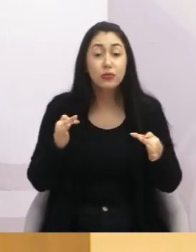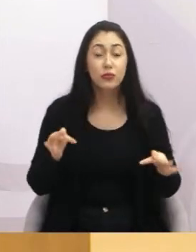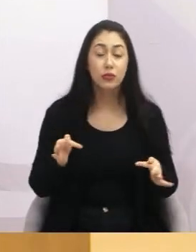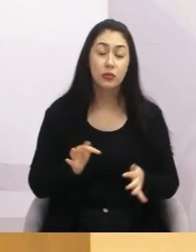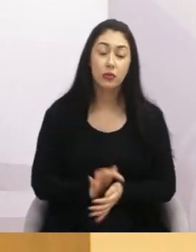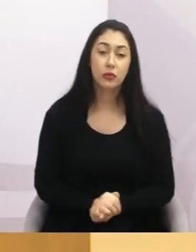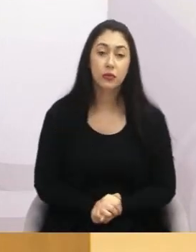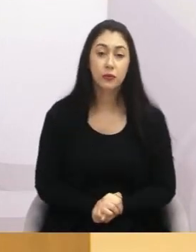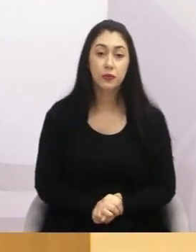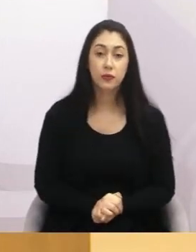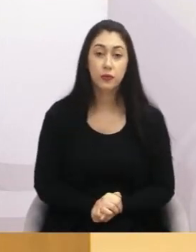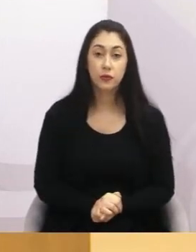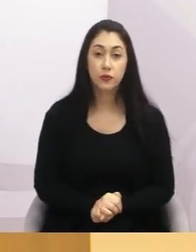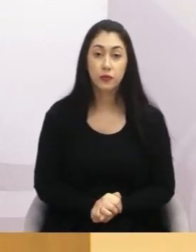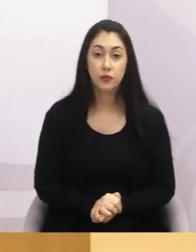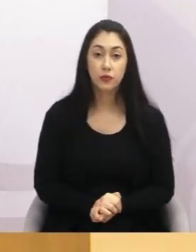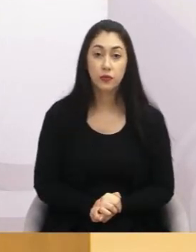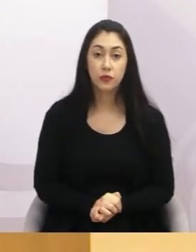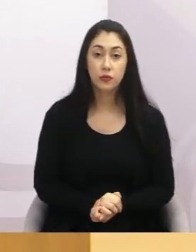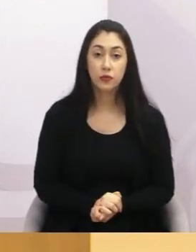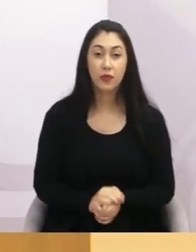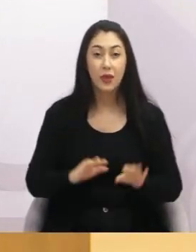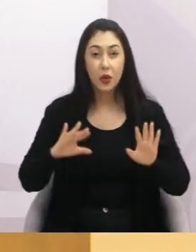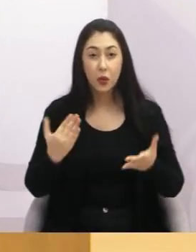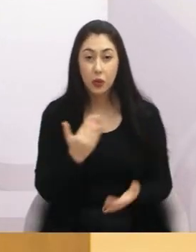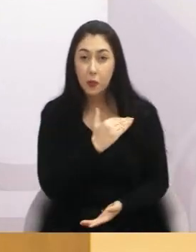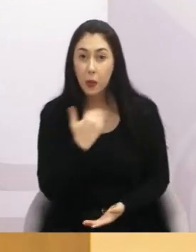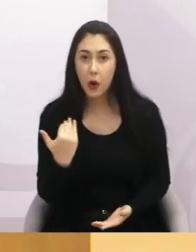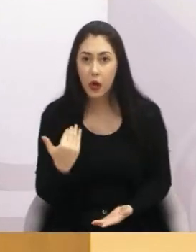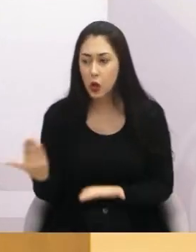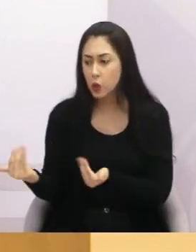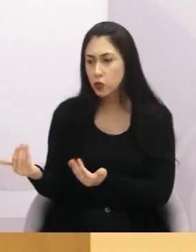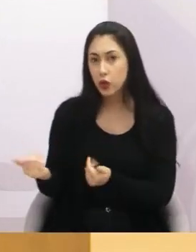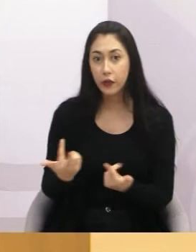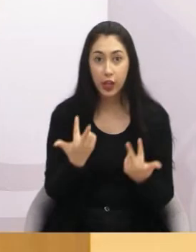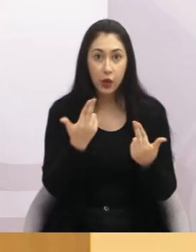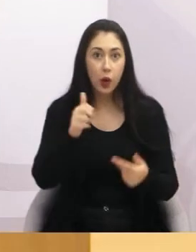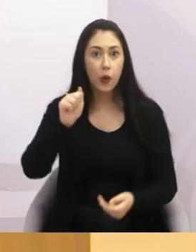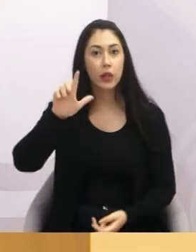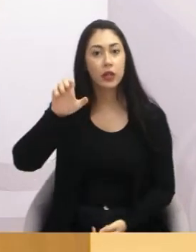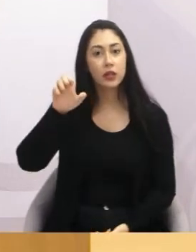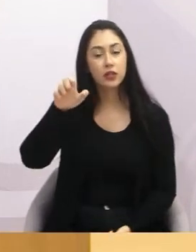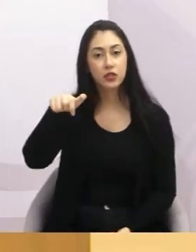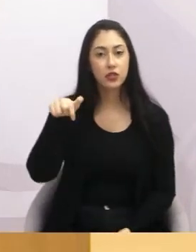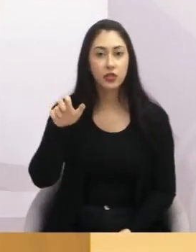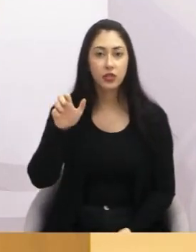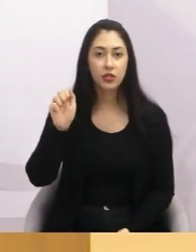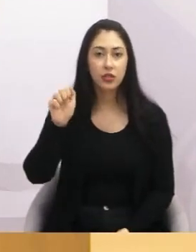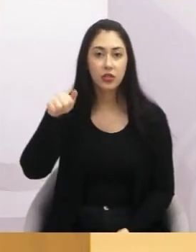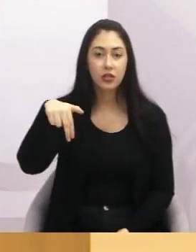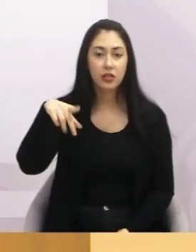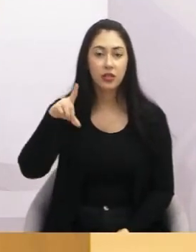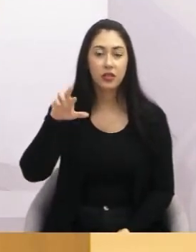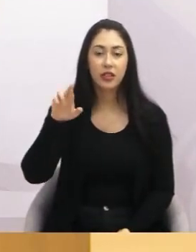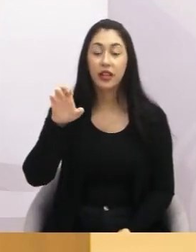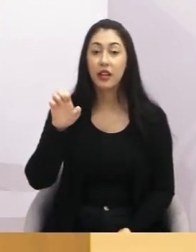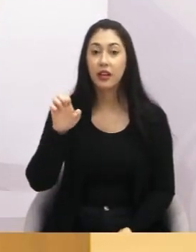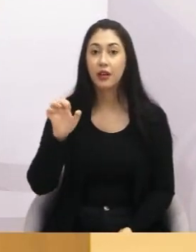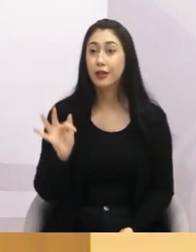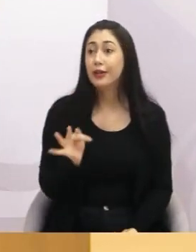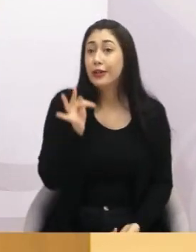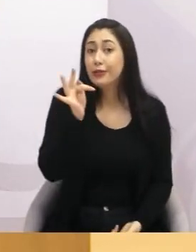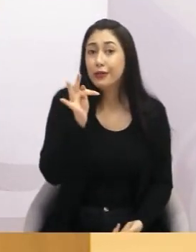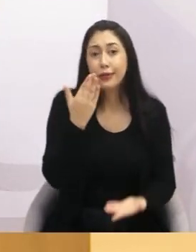amigos. E quando morre um jovem como Alexandre, é uma parte do futuro do nosso país, da nossa cidade que nós